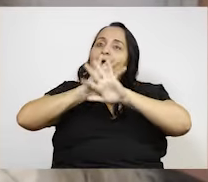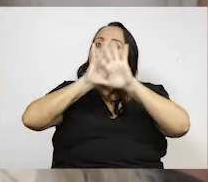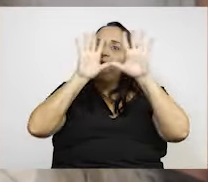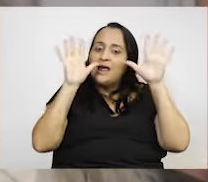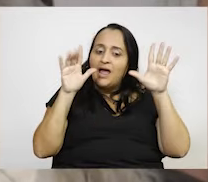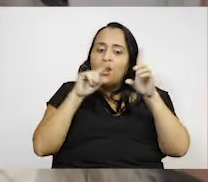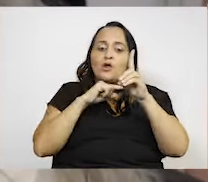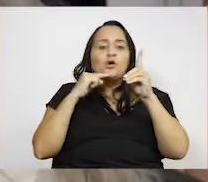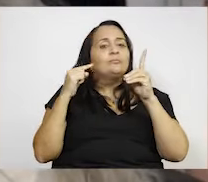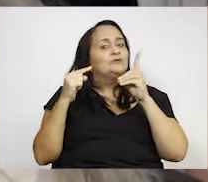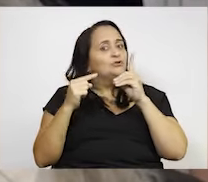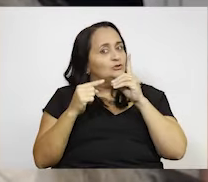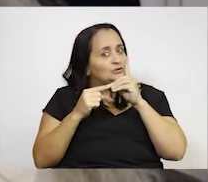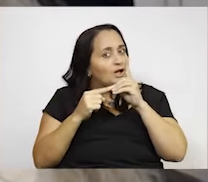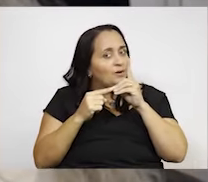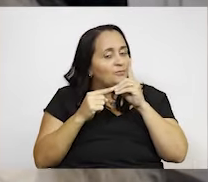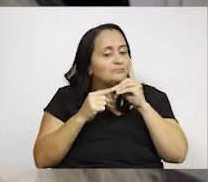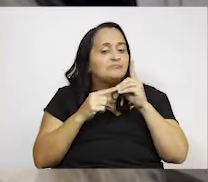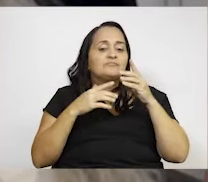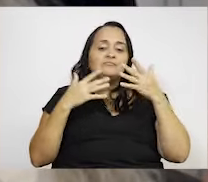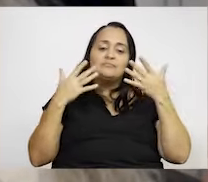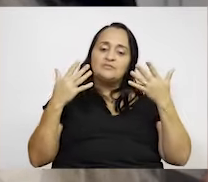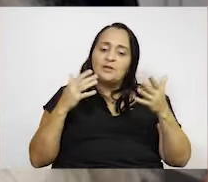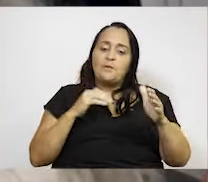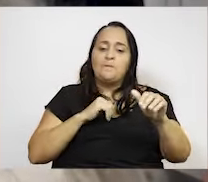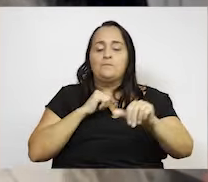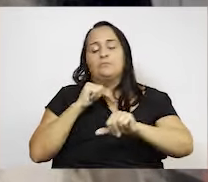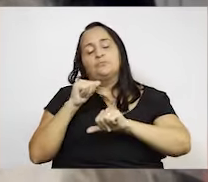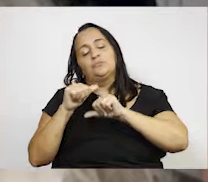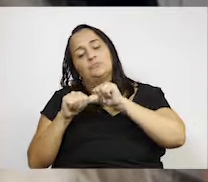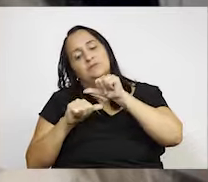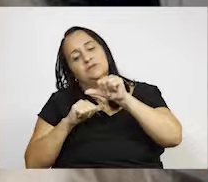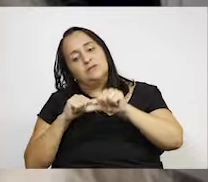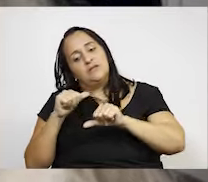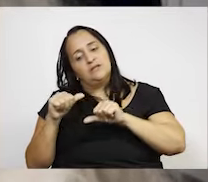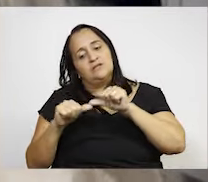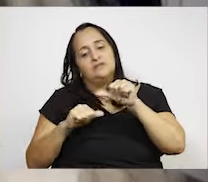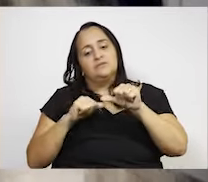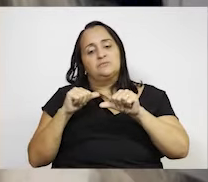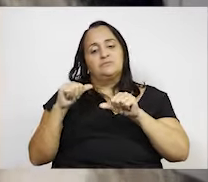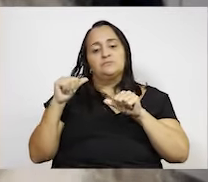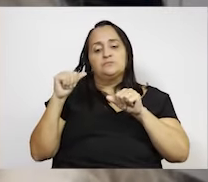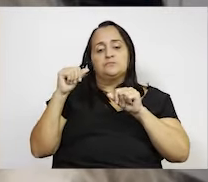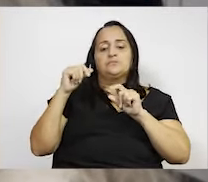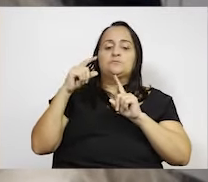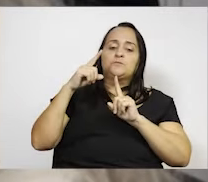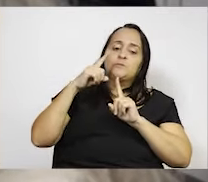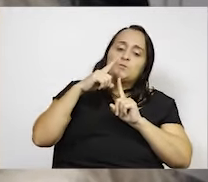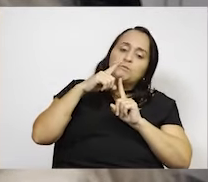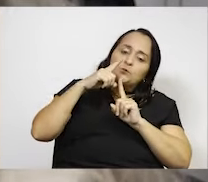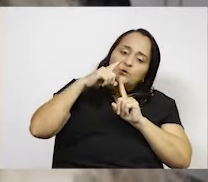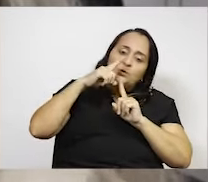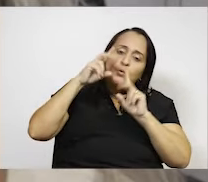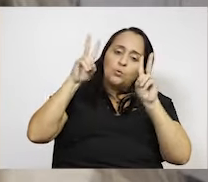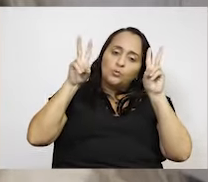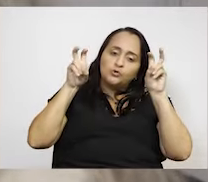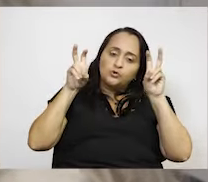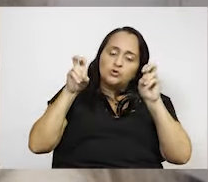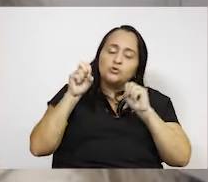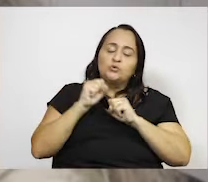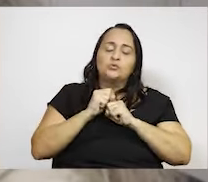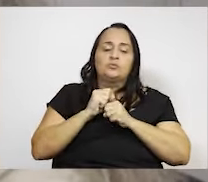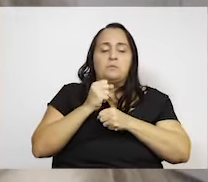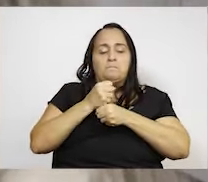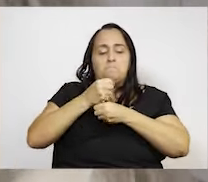Compreenderam como é que o digital funciona? Neste momento tem uma equipe o tempo todo mudando a matéria, mudando título,